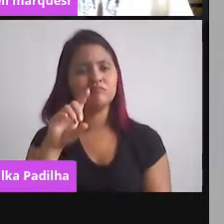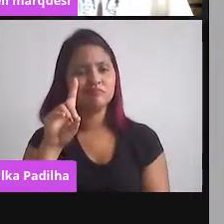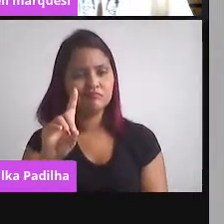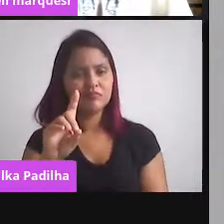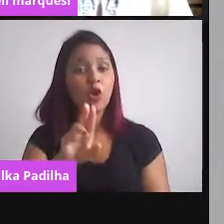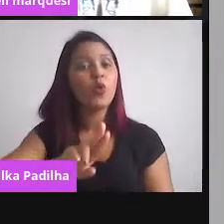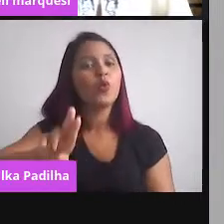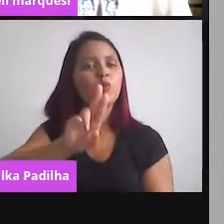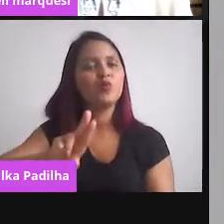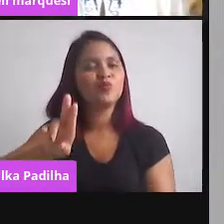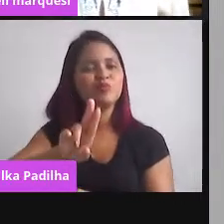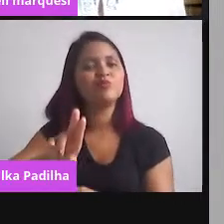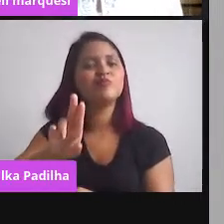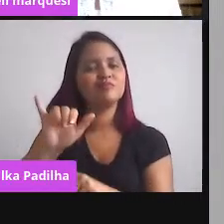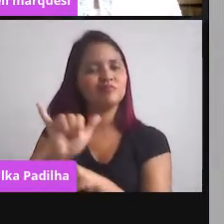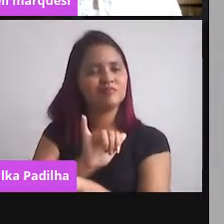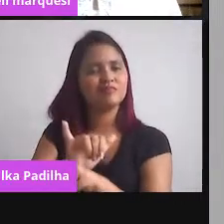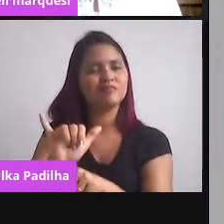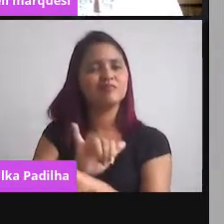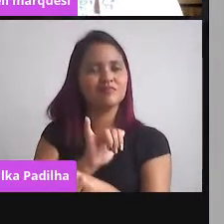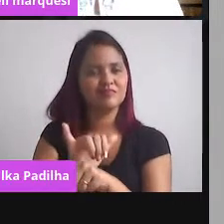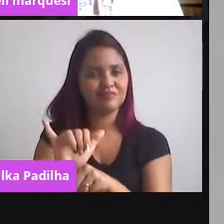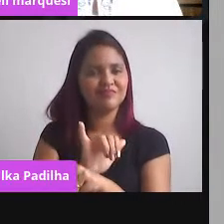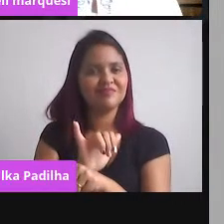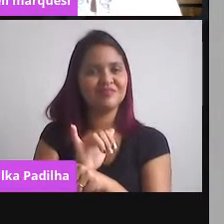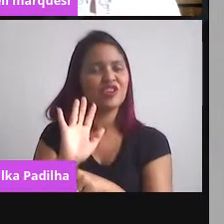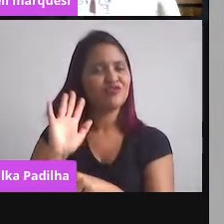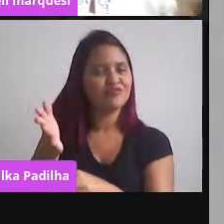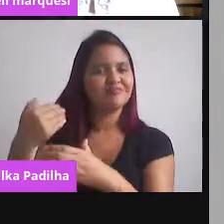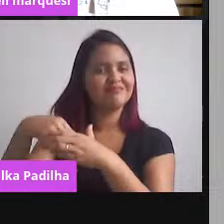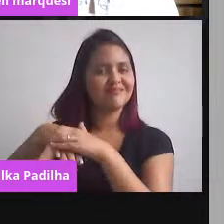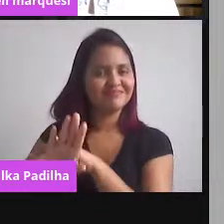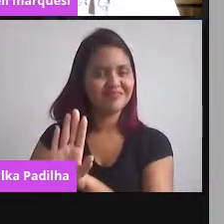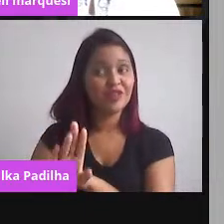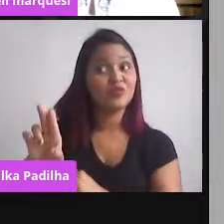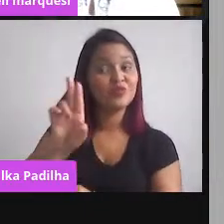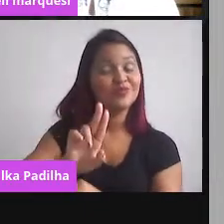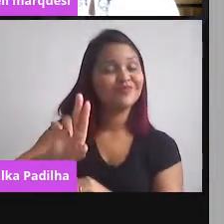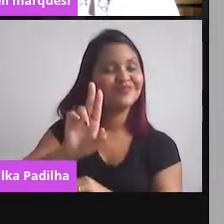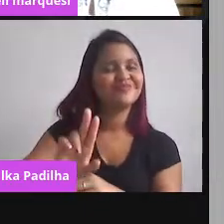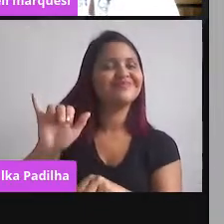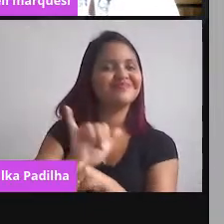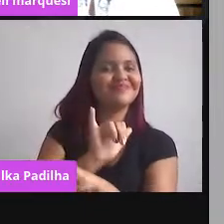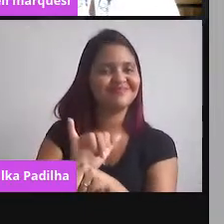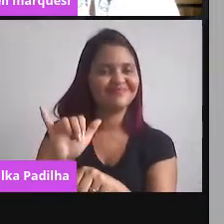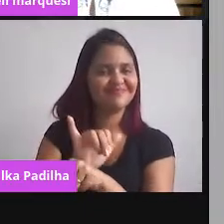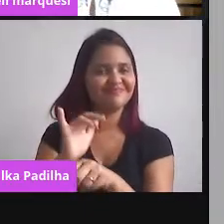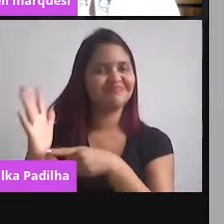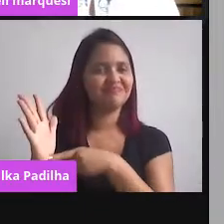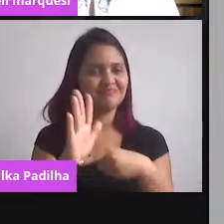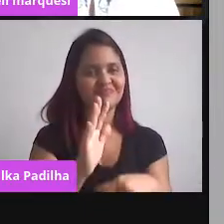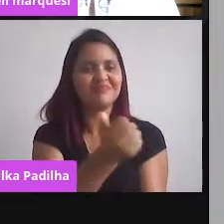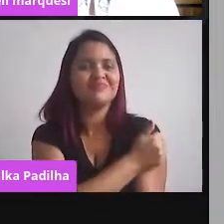objetos de aprendizagem que ficam em repositórios, né? E que o aluno tem acesso a eles de maneira assíncrona,